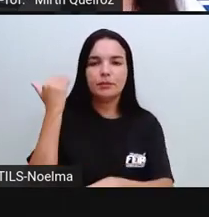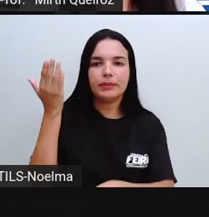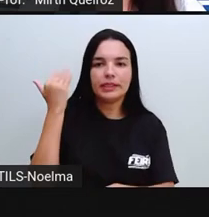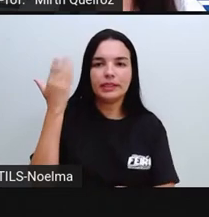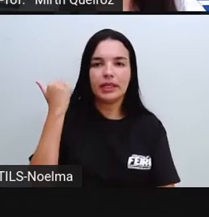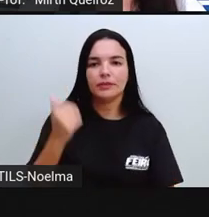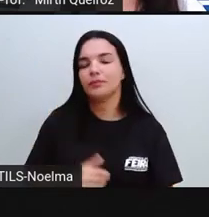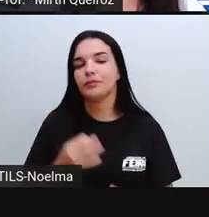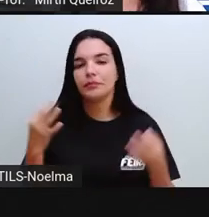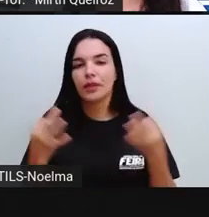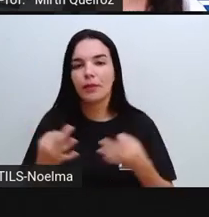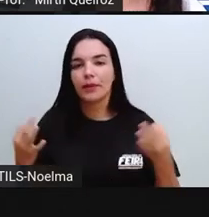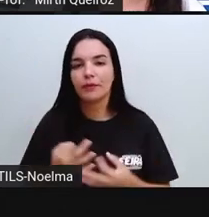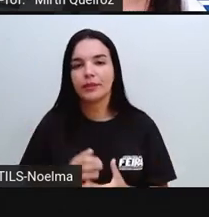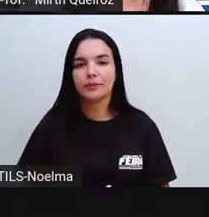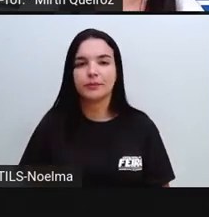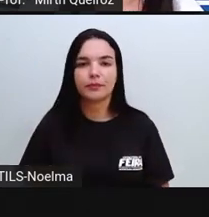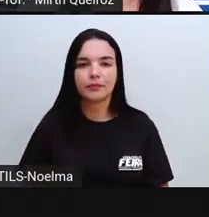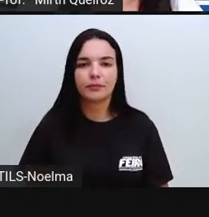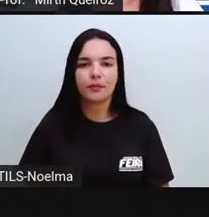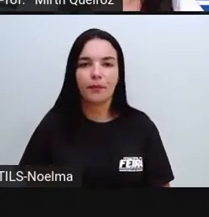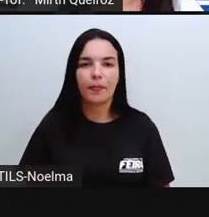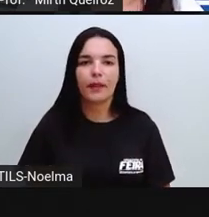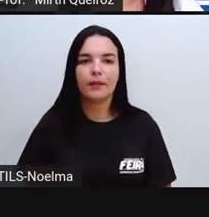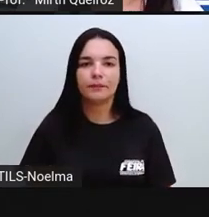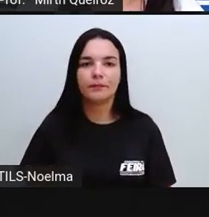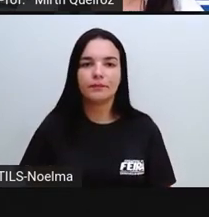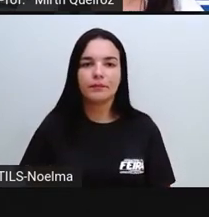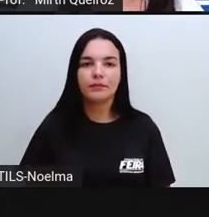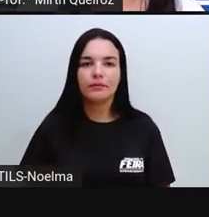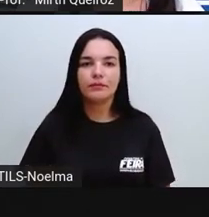no pretérito perfeito, que é no passado,